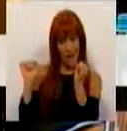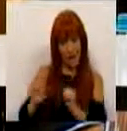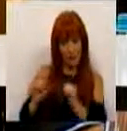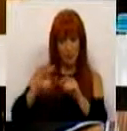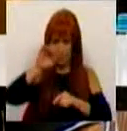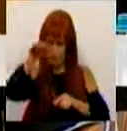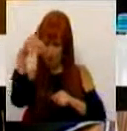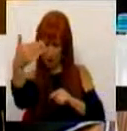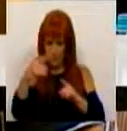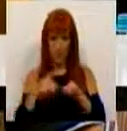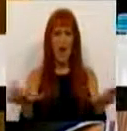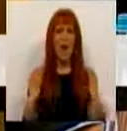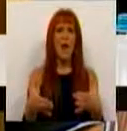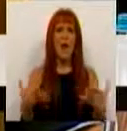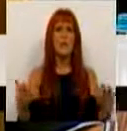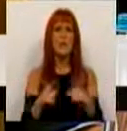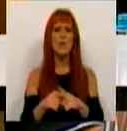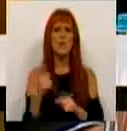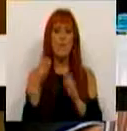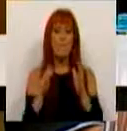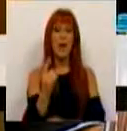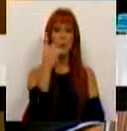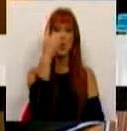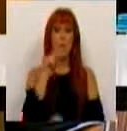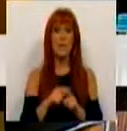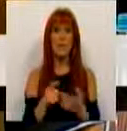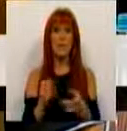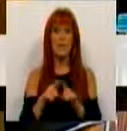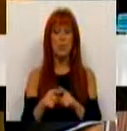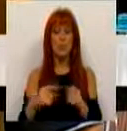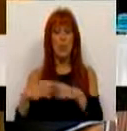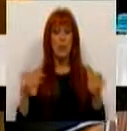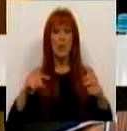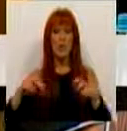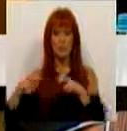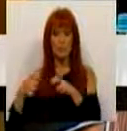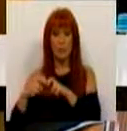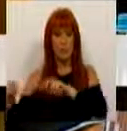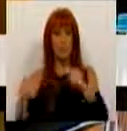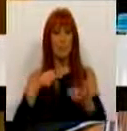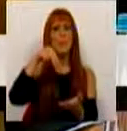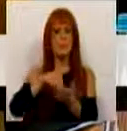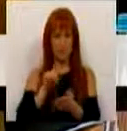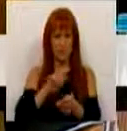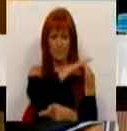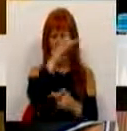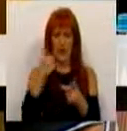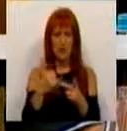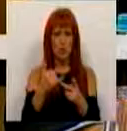que, primeiro, a Comissão é uma parte na resolução do diferendo e tomará posição.